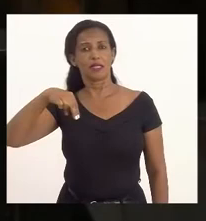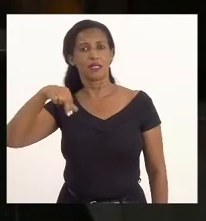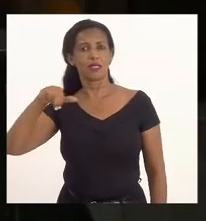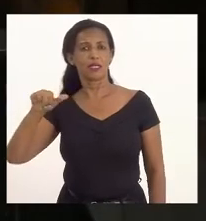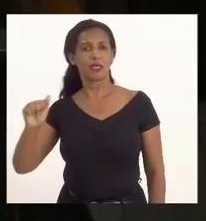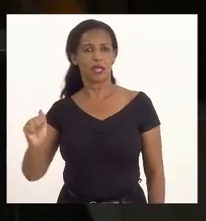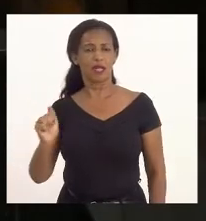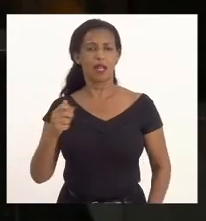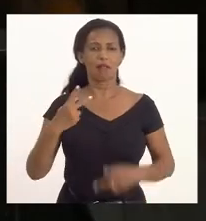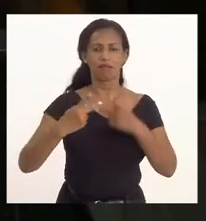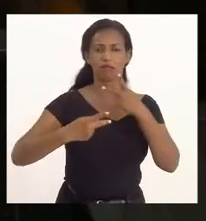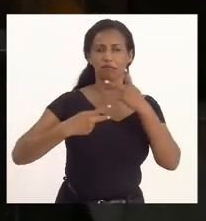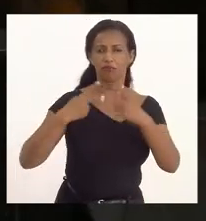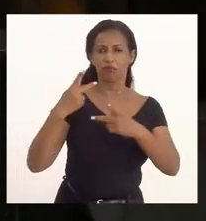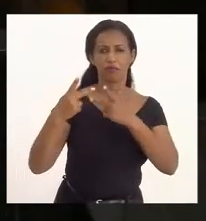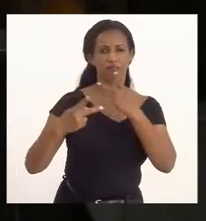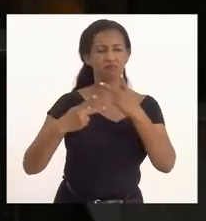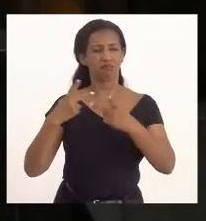agradecer as palavras